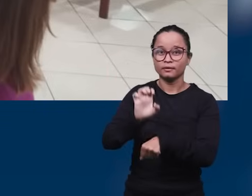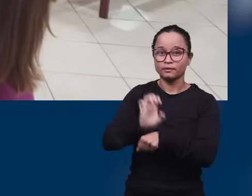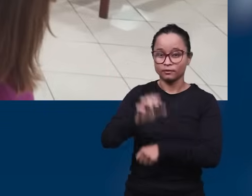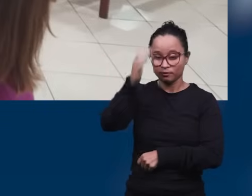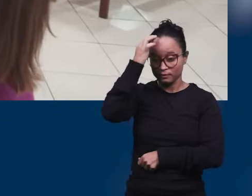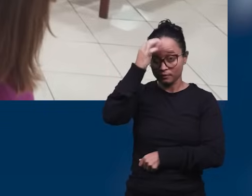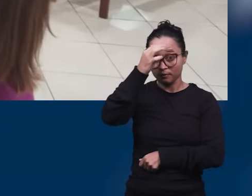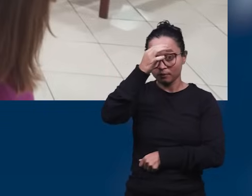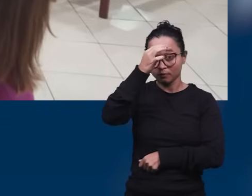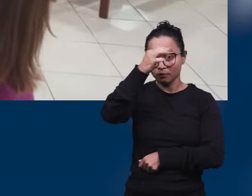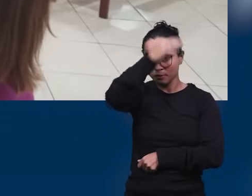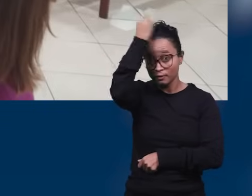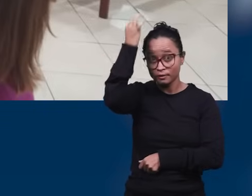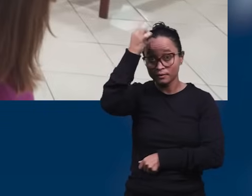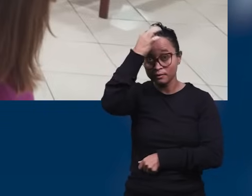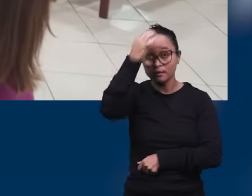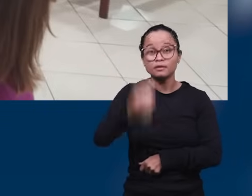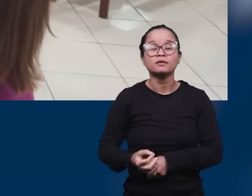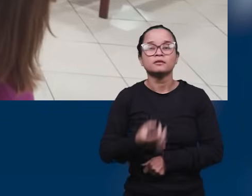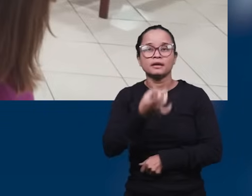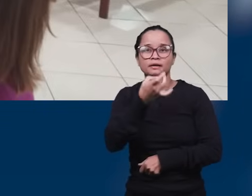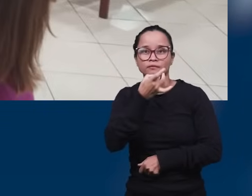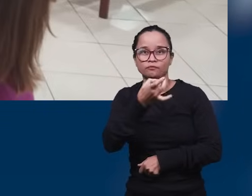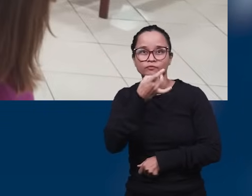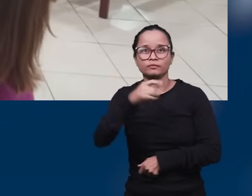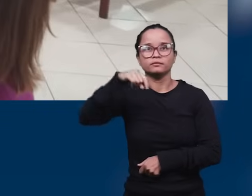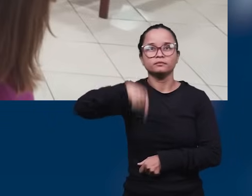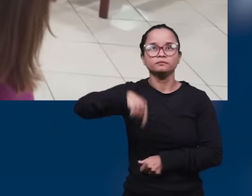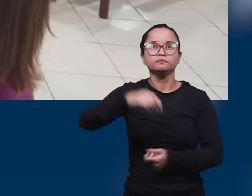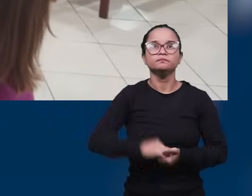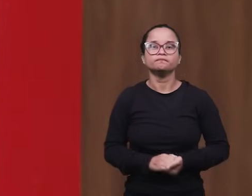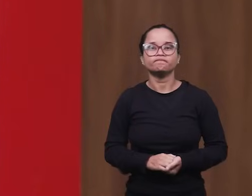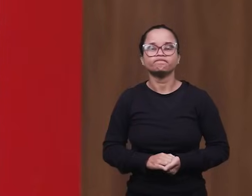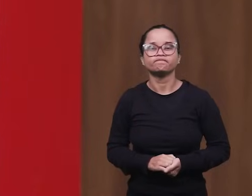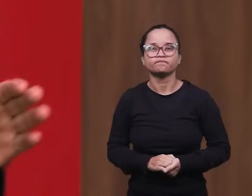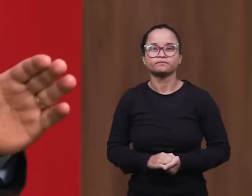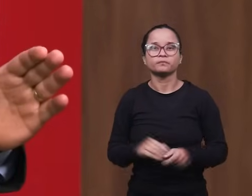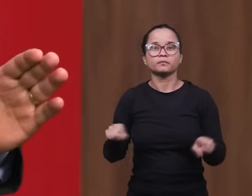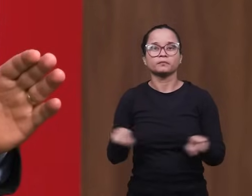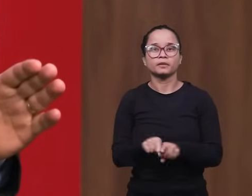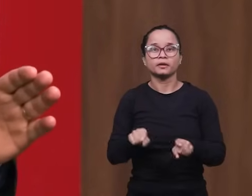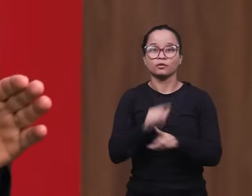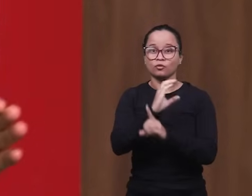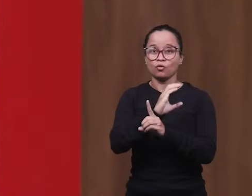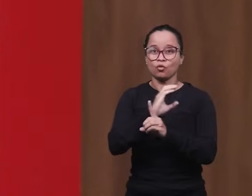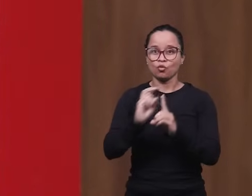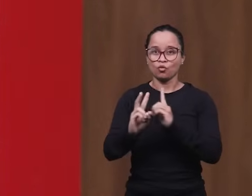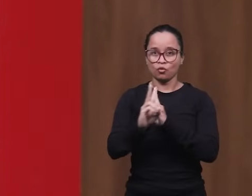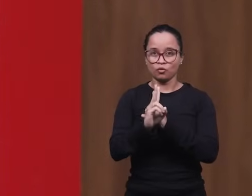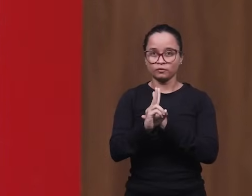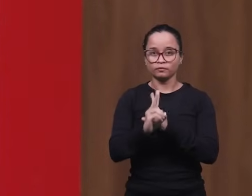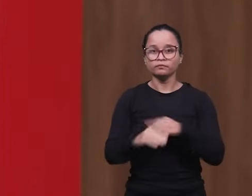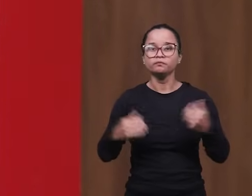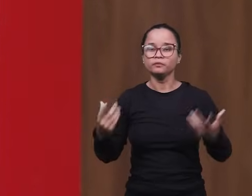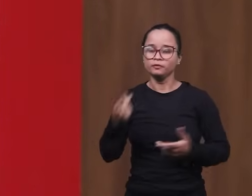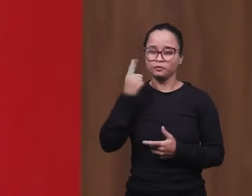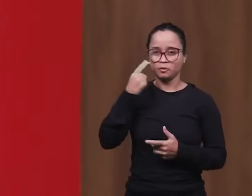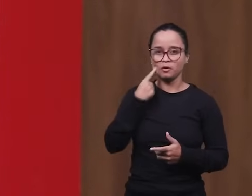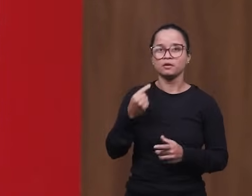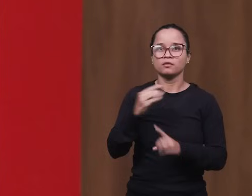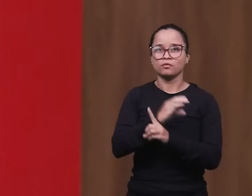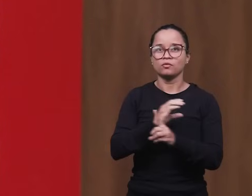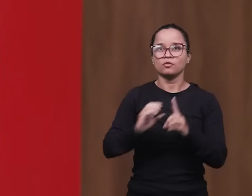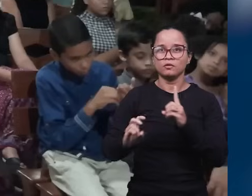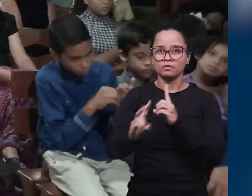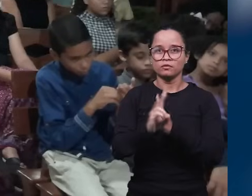Itapebirim. Um abraço aos irmãos de Cachoeiro de Itapebirim, aqui no Espírito Santo. Nós tivemos uma vigília, olha só. Vamos falar agora de